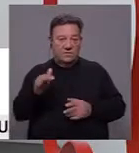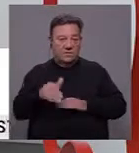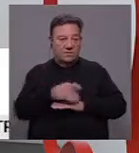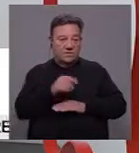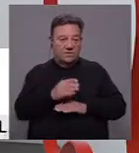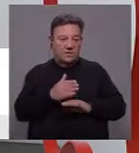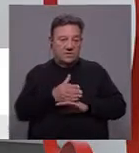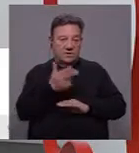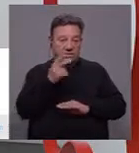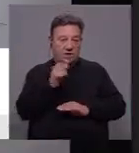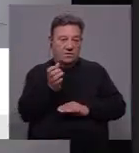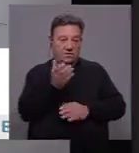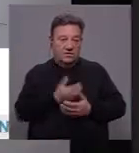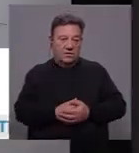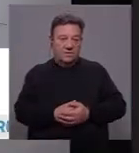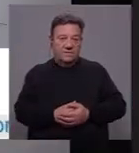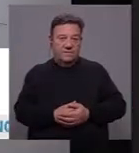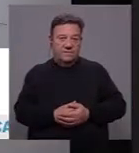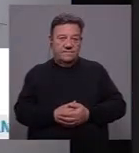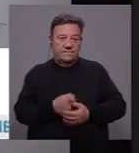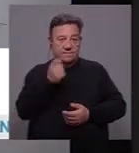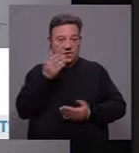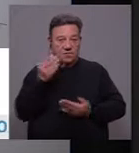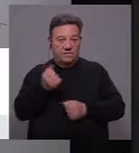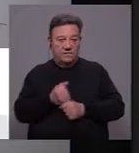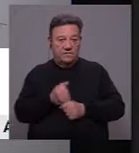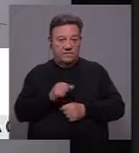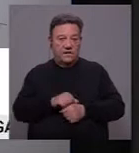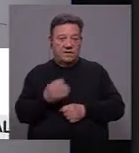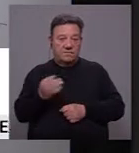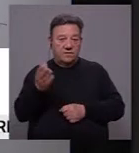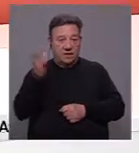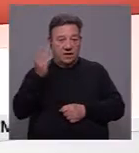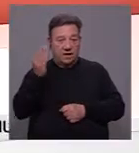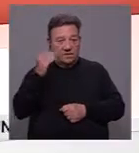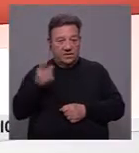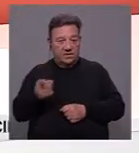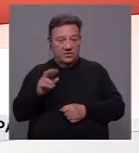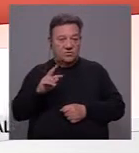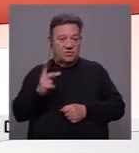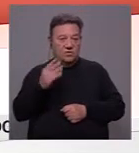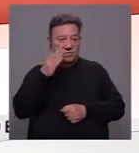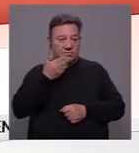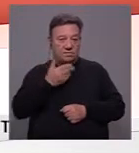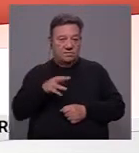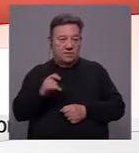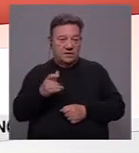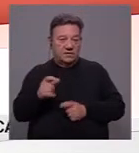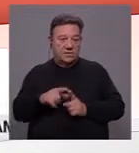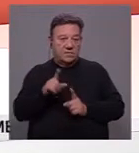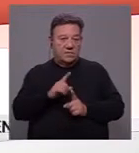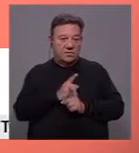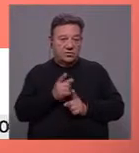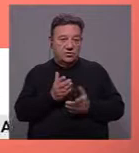por um acesso democrático à cultura. A homenagem faz-se na casa onde foi aprendiz e onde se tornou mestre. Em primeiro lugar, porque